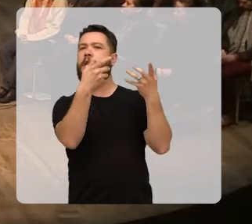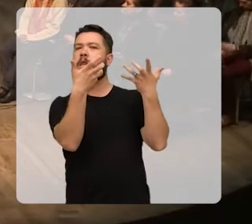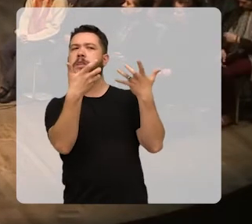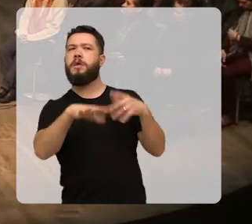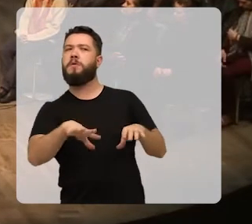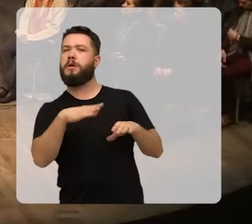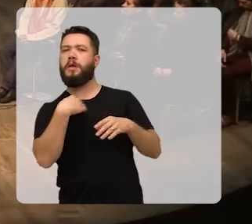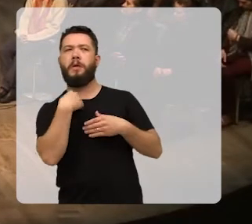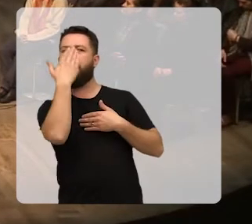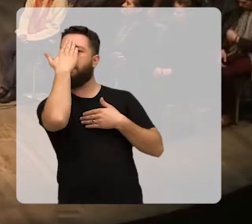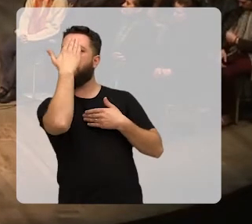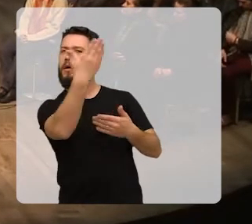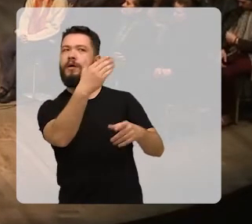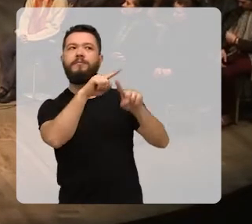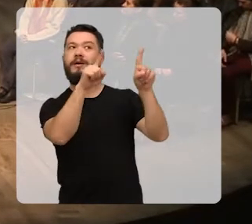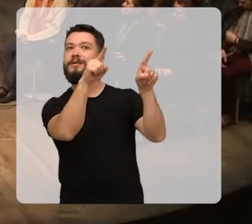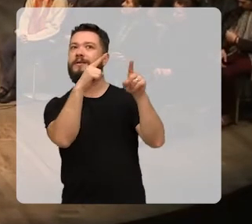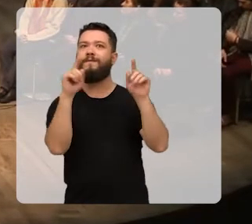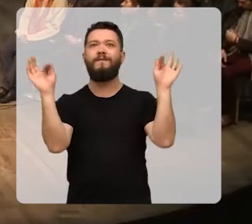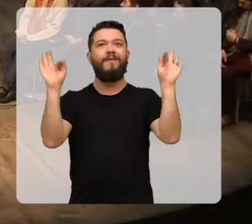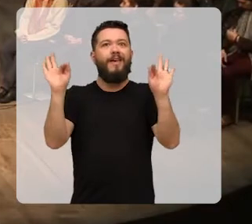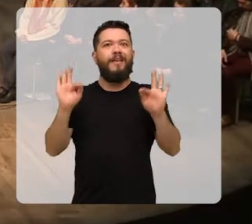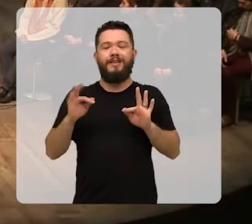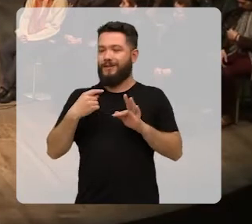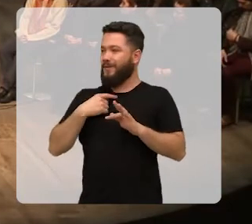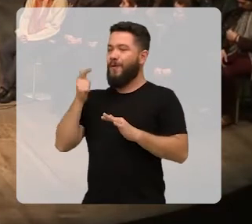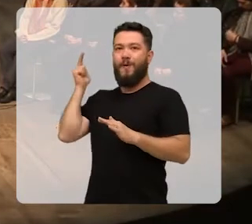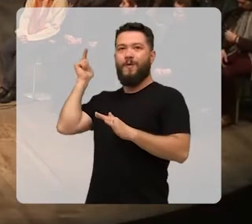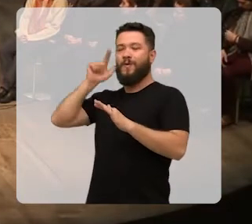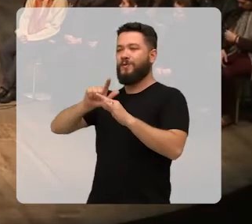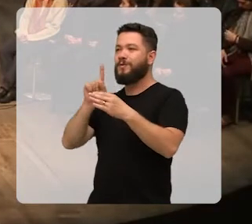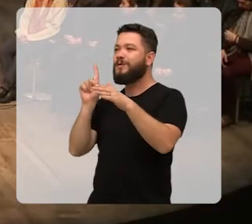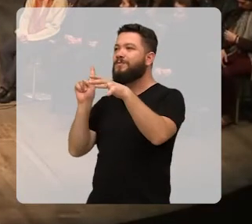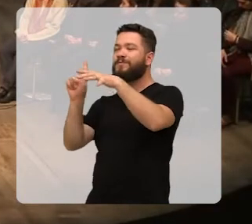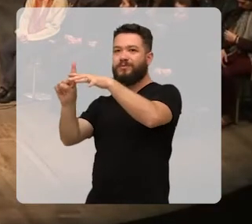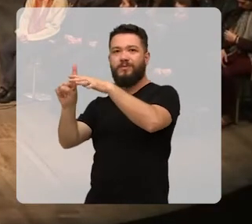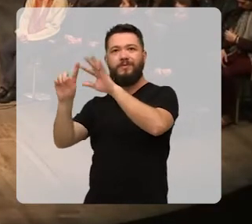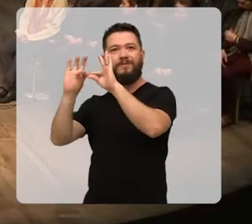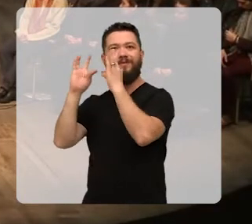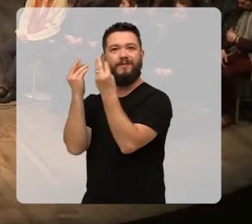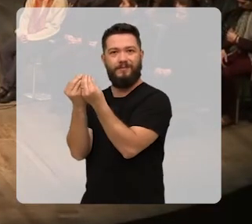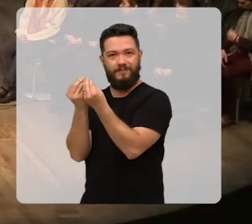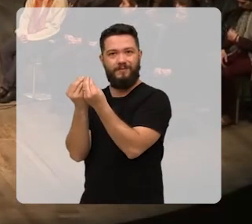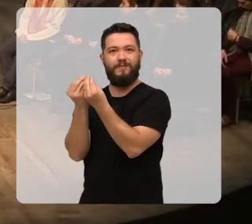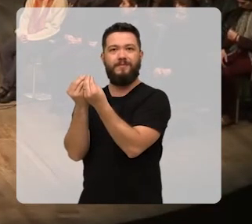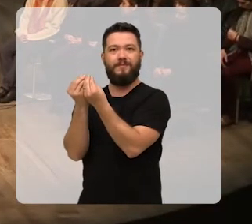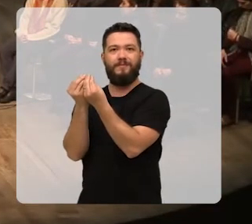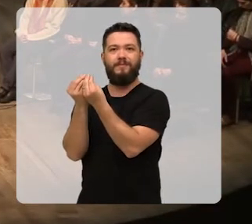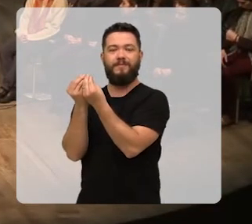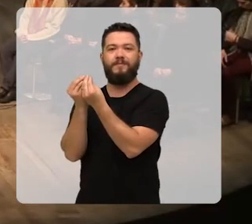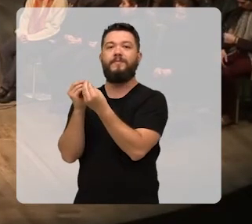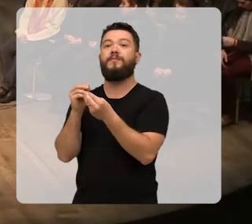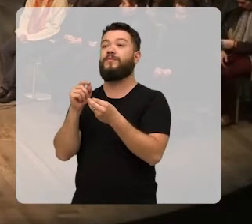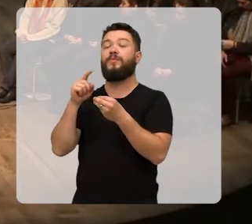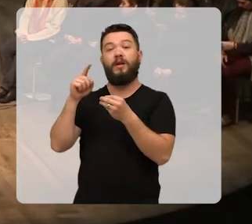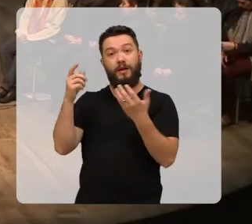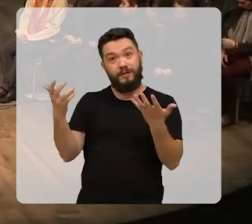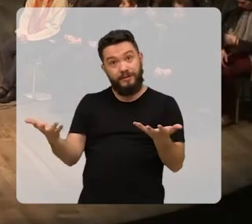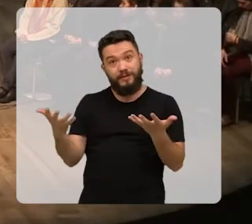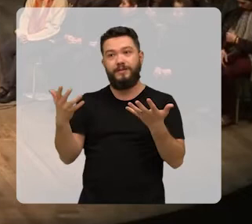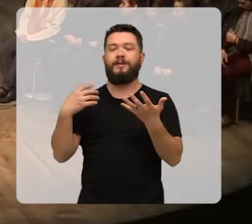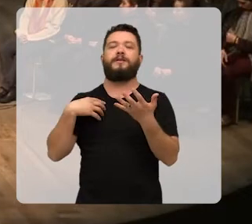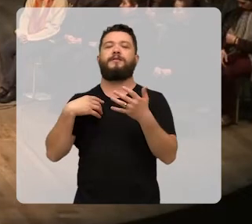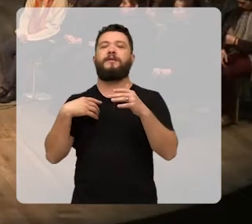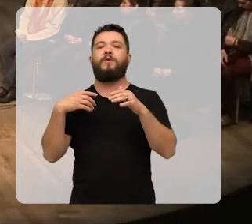disse ser feliz que finalmente estava junto à minha família. Fui lavada de sela de avião de força